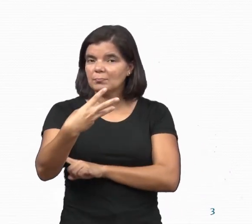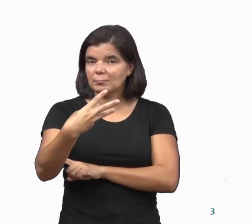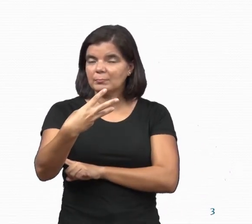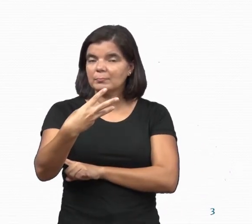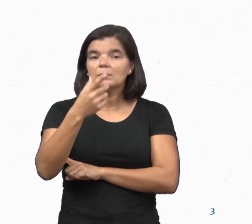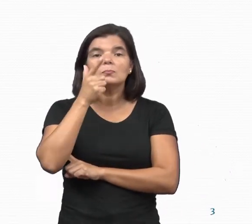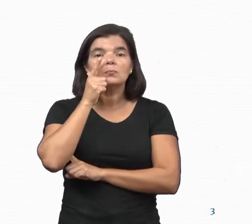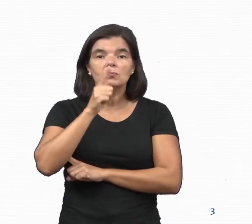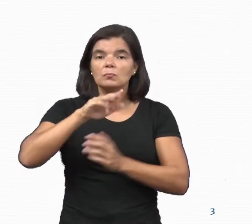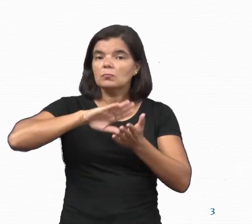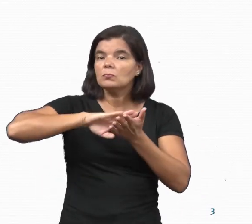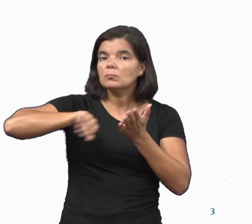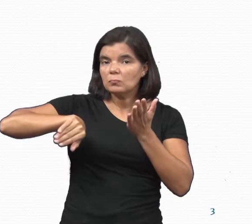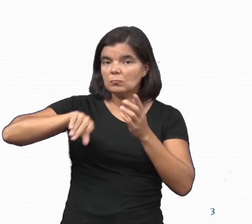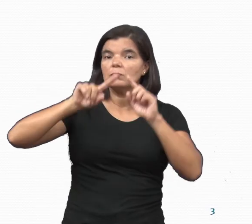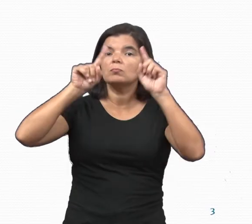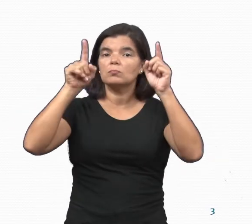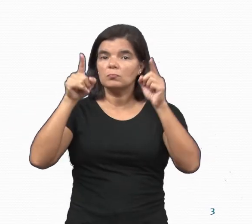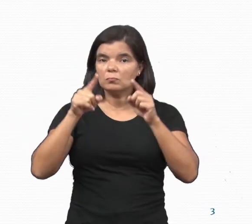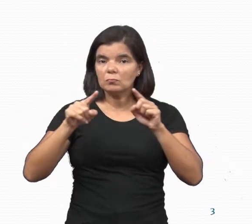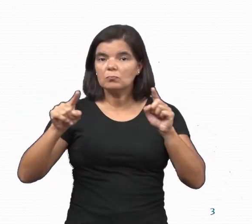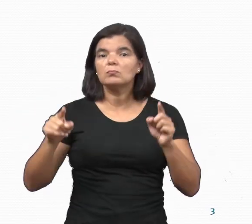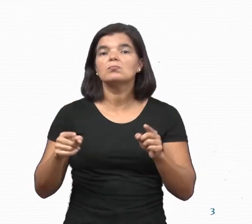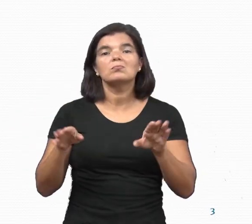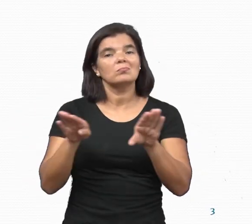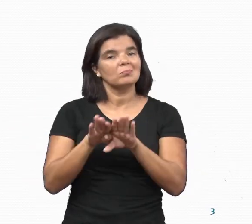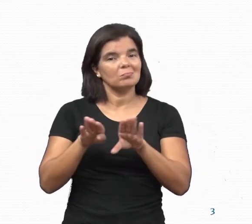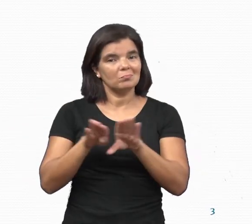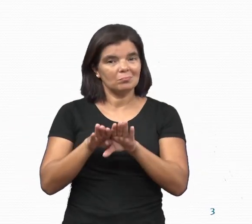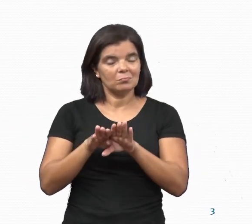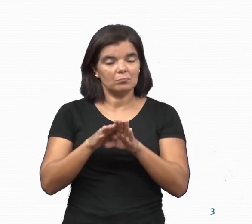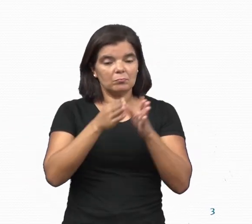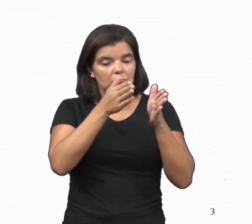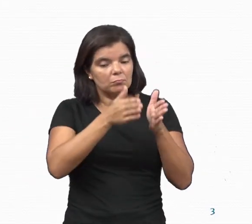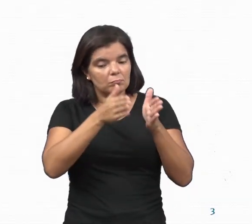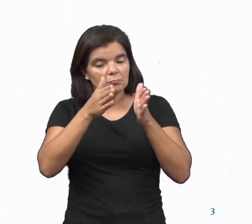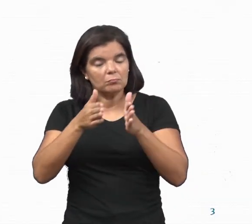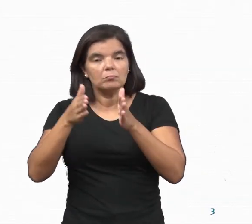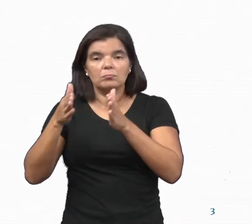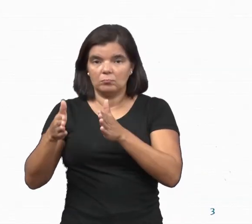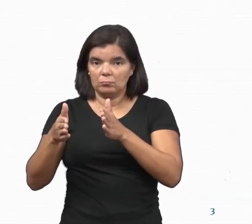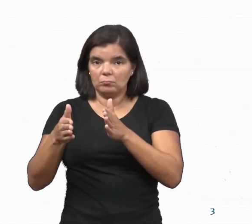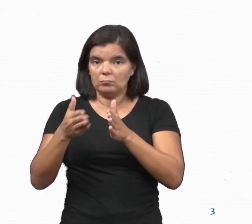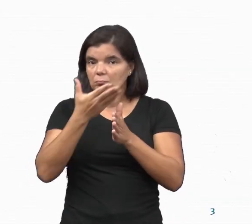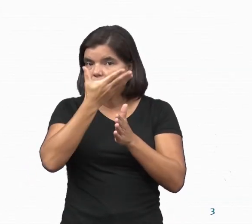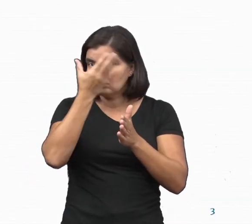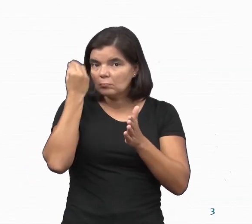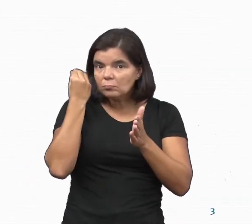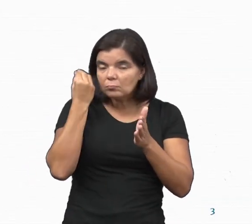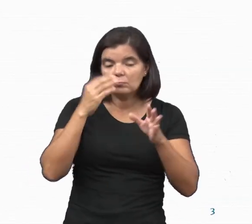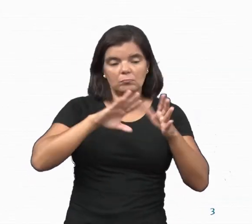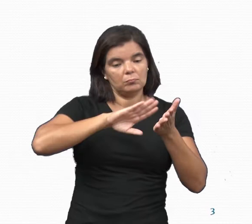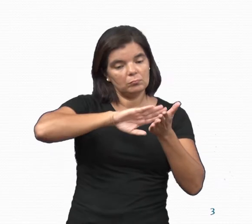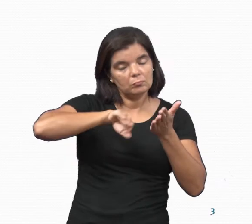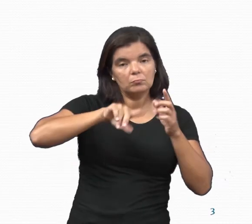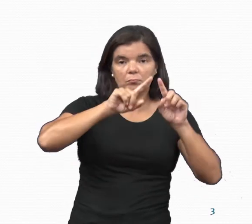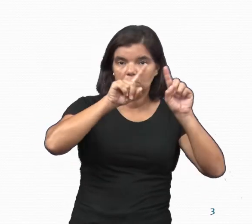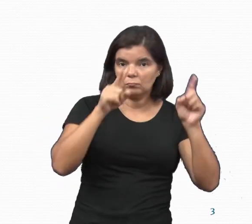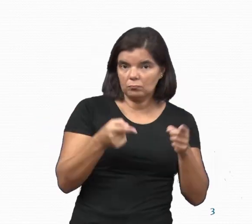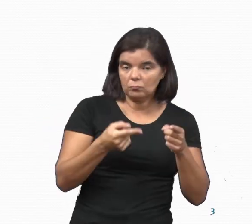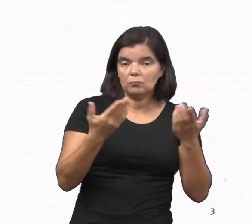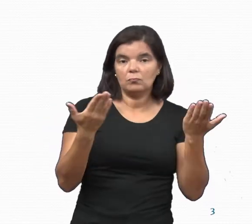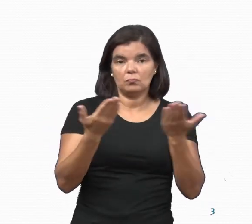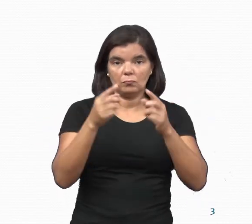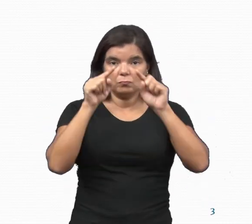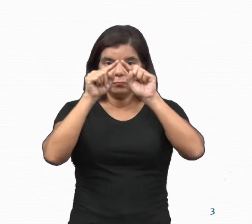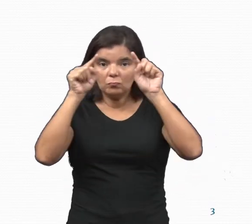gente consegue eliminar esse colchetes também. Lembrando da ordem, a gente acabou de eliminar os parênteses e agora a gente vai eliminar os